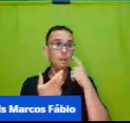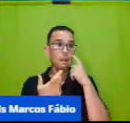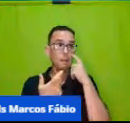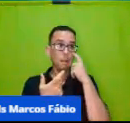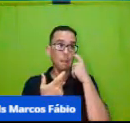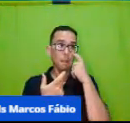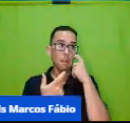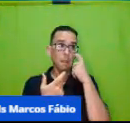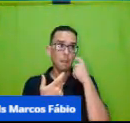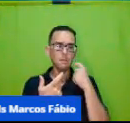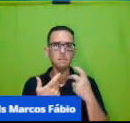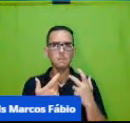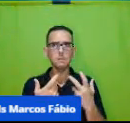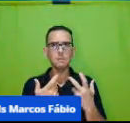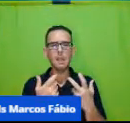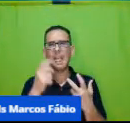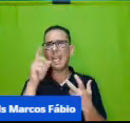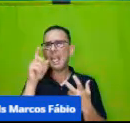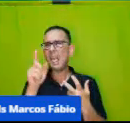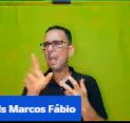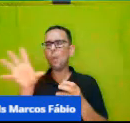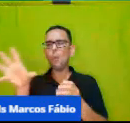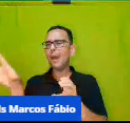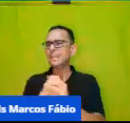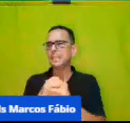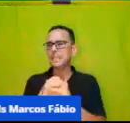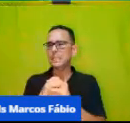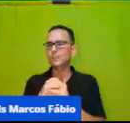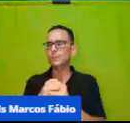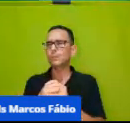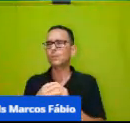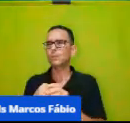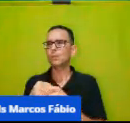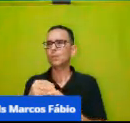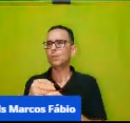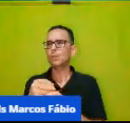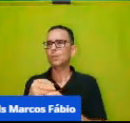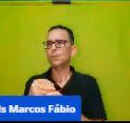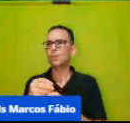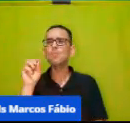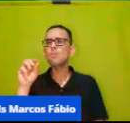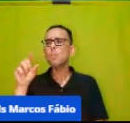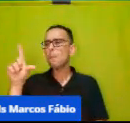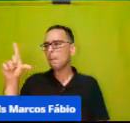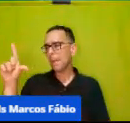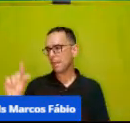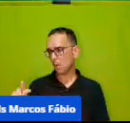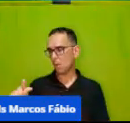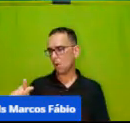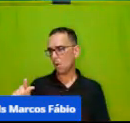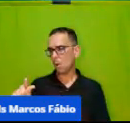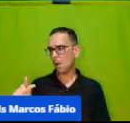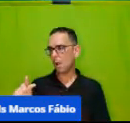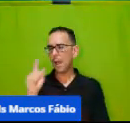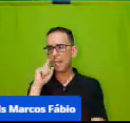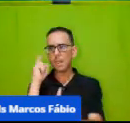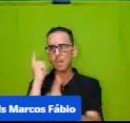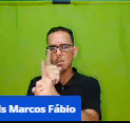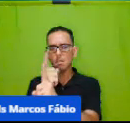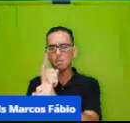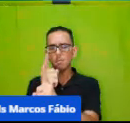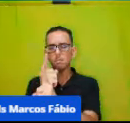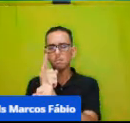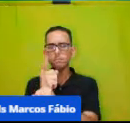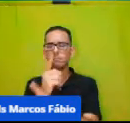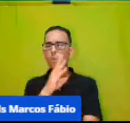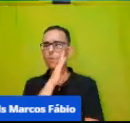dizer, o arquivo, né? Seja um pouco menor, né? Para o aluno, principalmente está vendo no Facebook, né? Porque